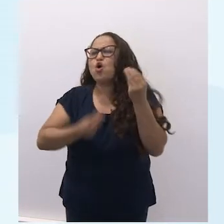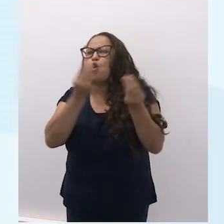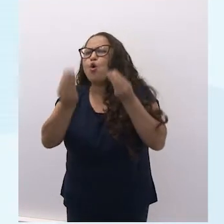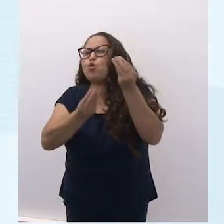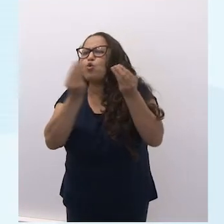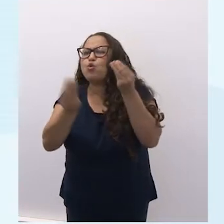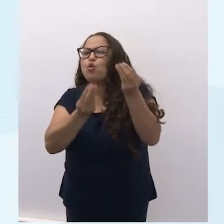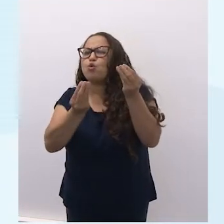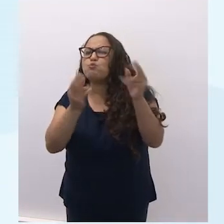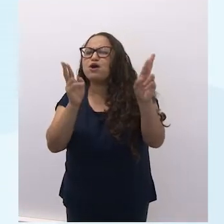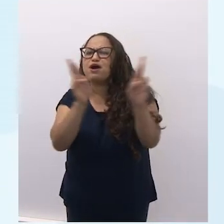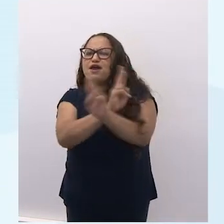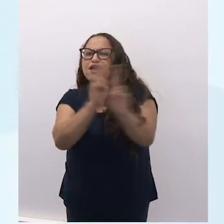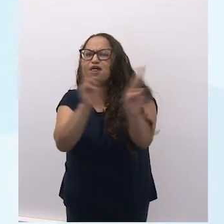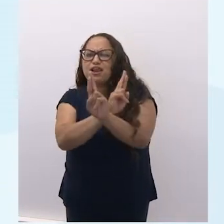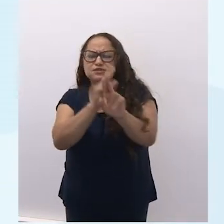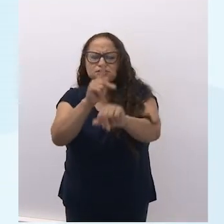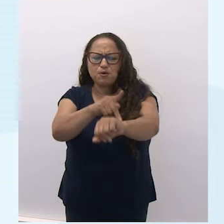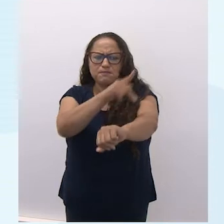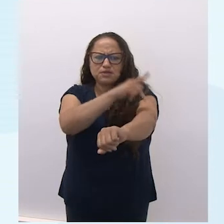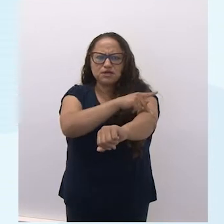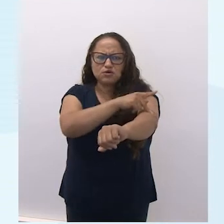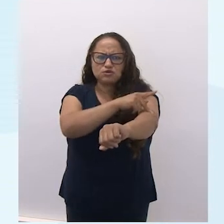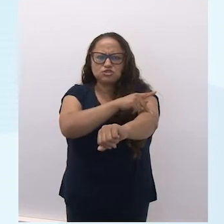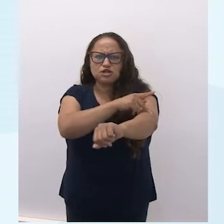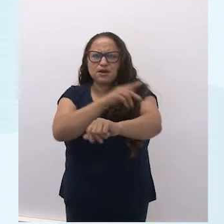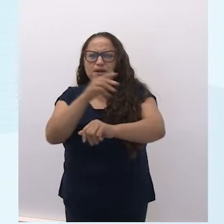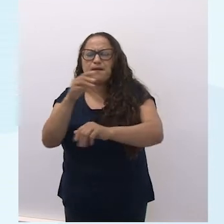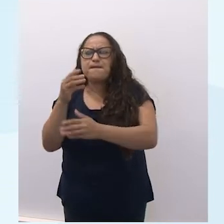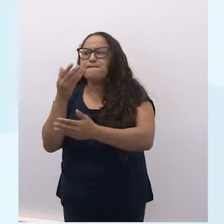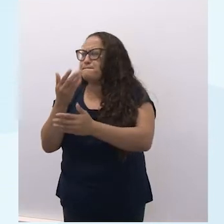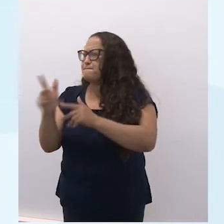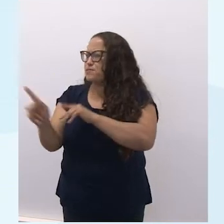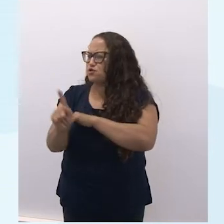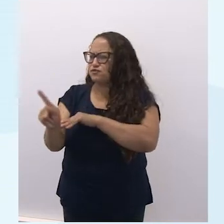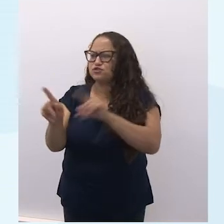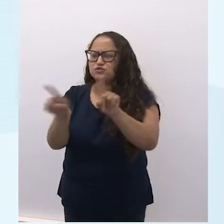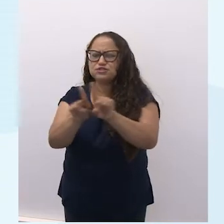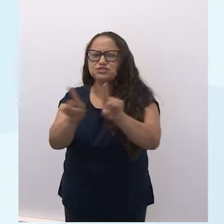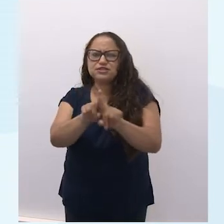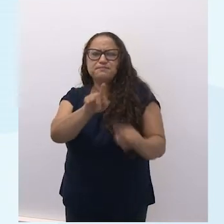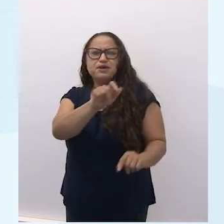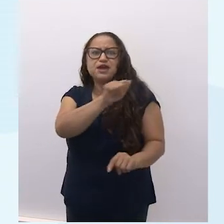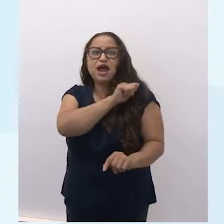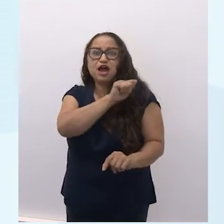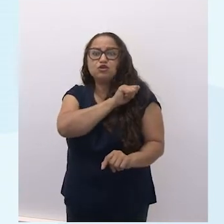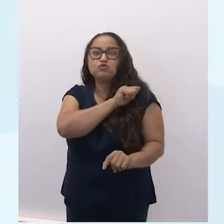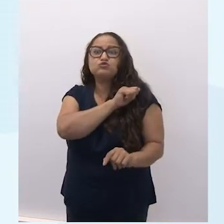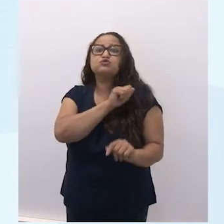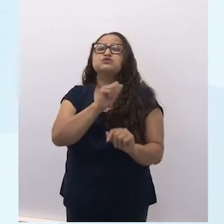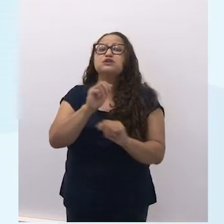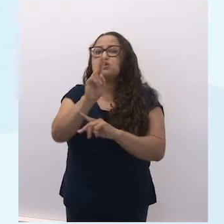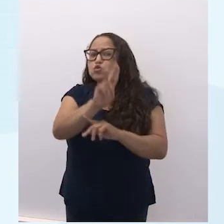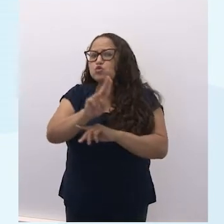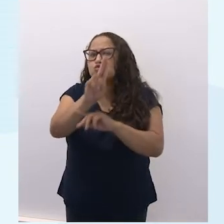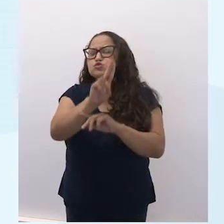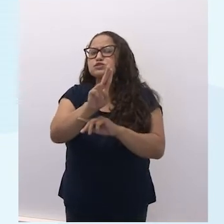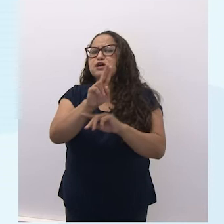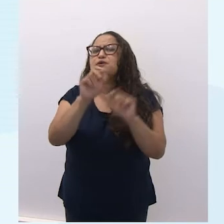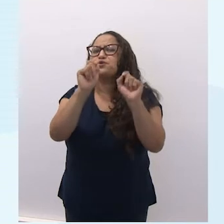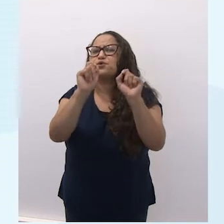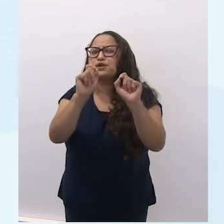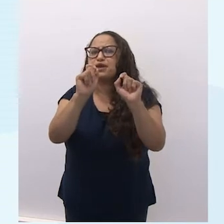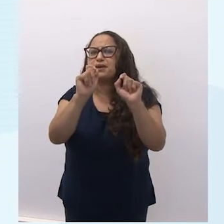relação pedagógica entre professores e estudantes? Quais ações pedagógicas que o professor utiliza para envolver